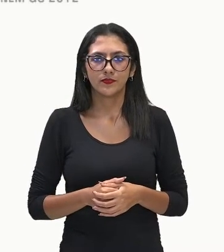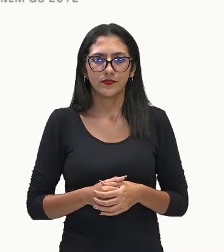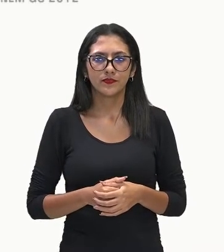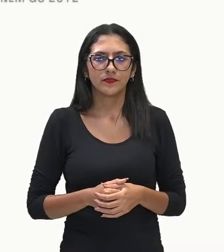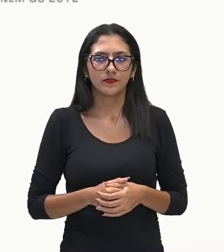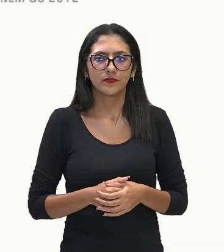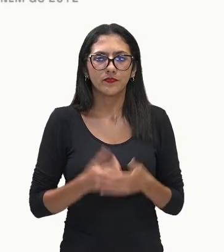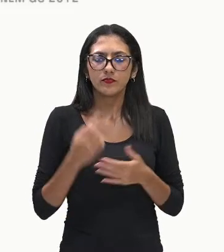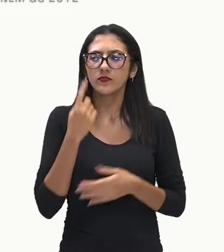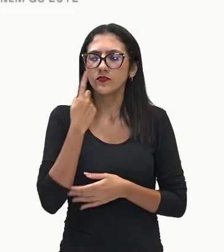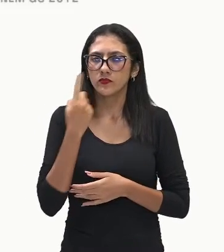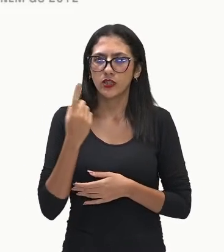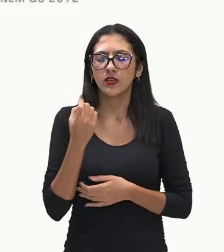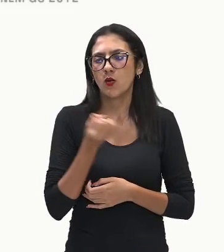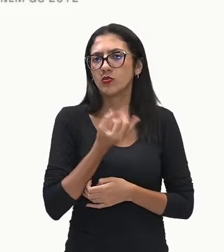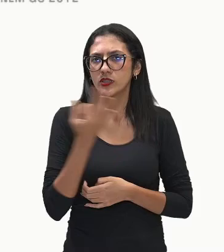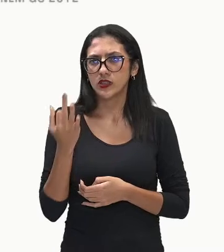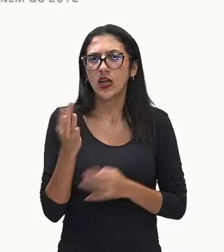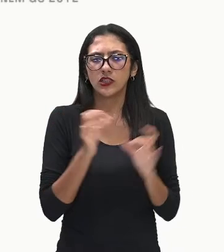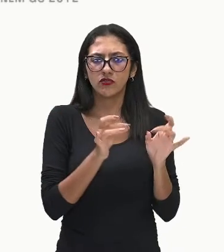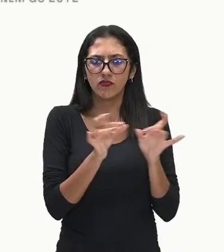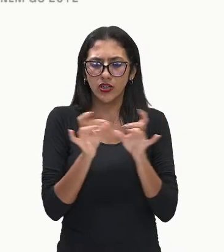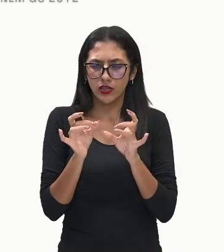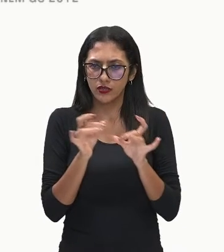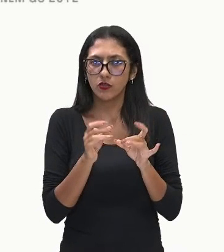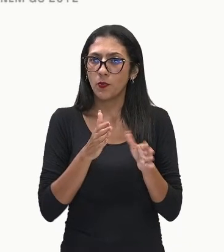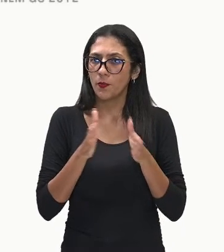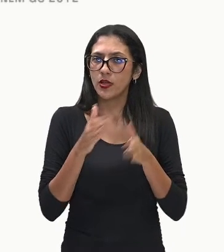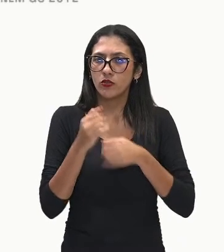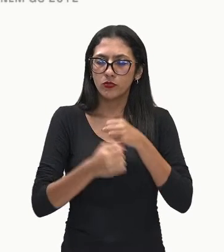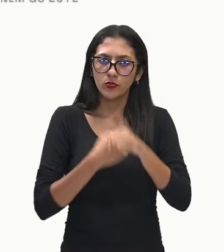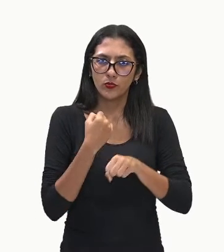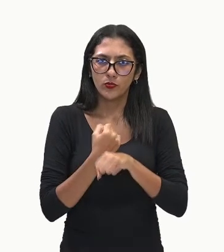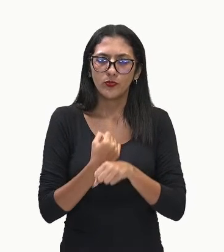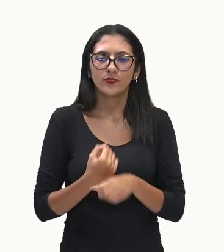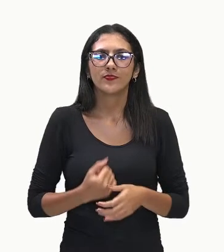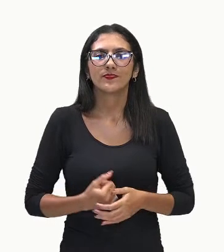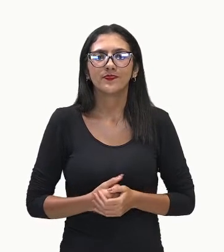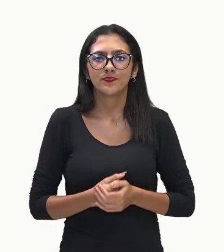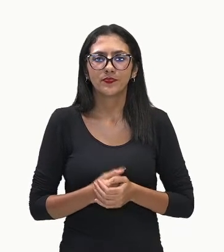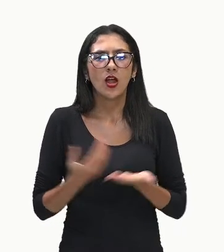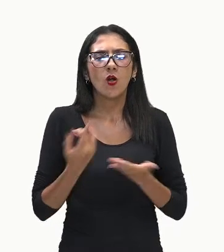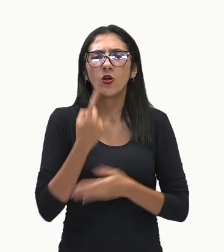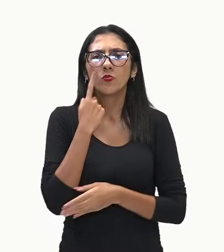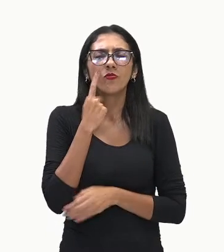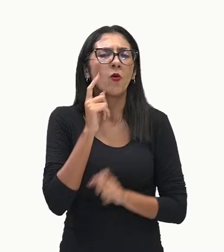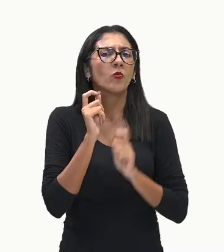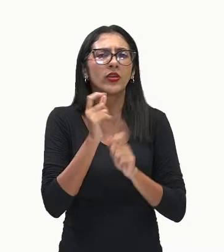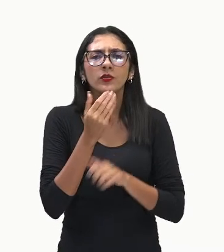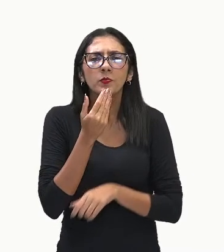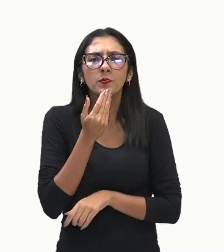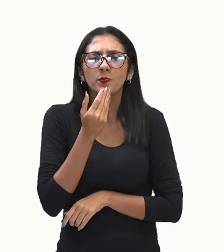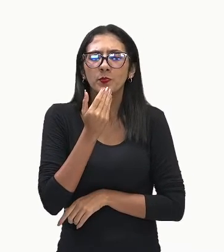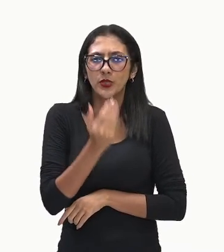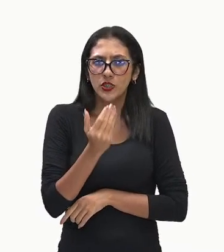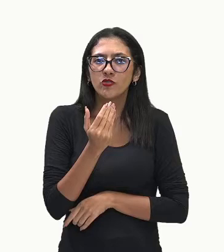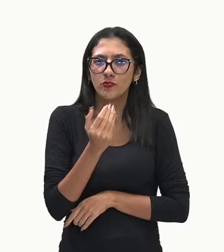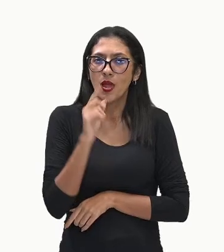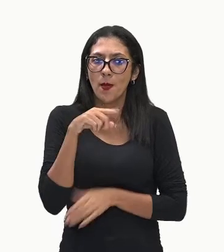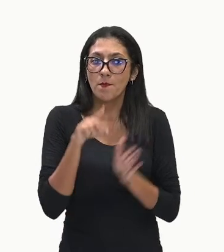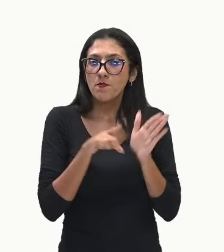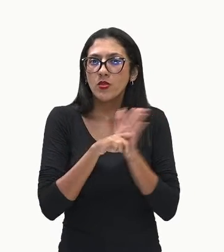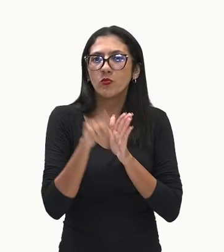desempenho de vendas, né, ao longo do ano. Agora, vamos ver o que o comando pede, que é a pergunta.